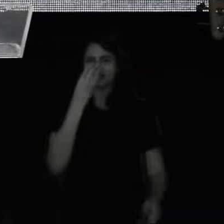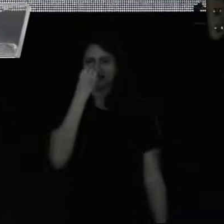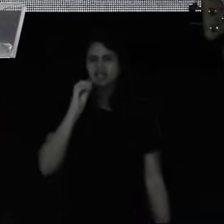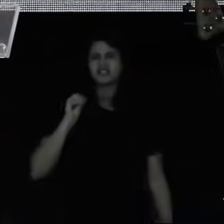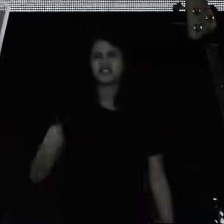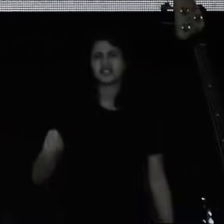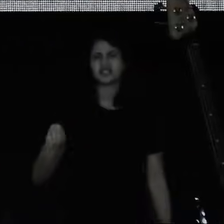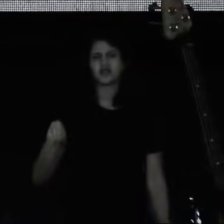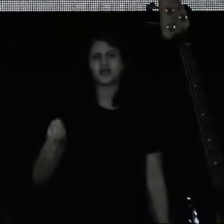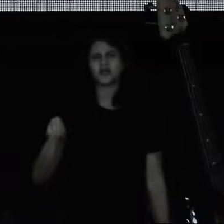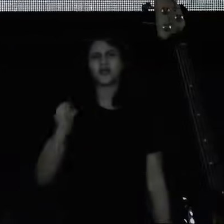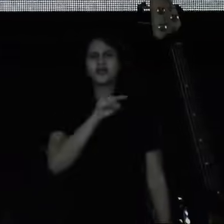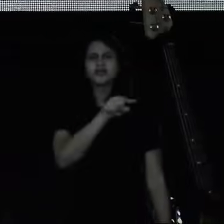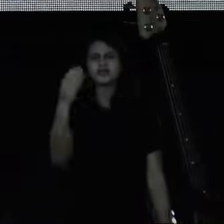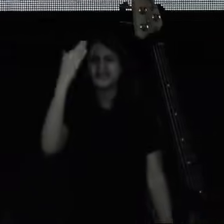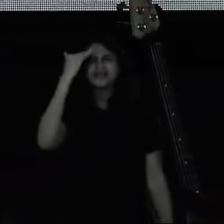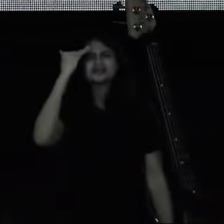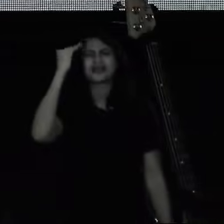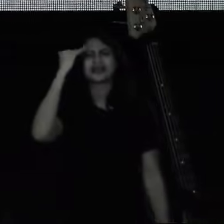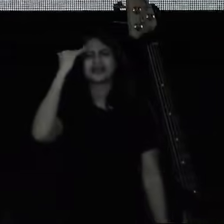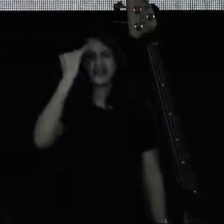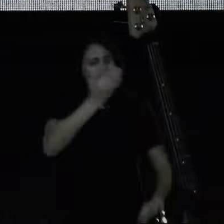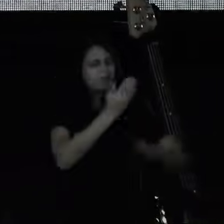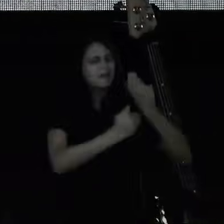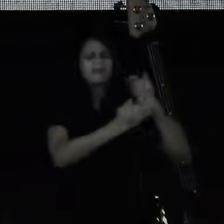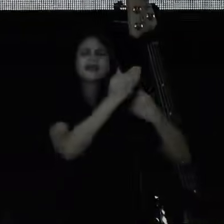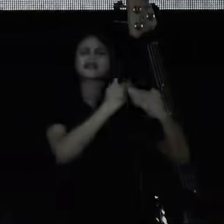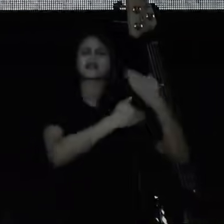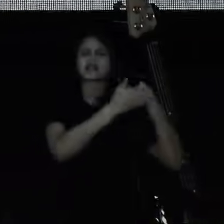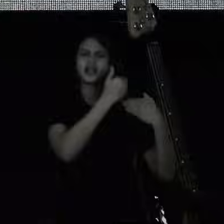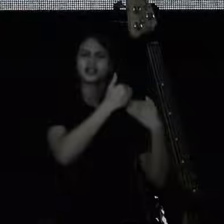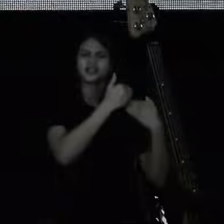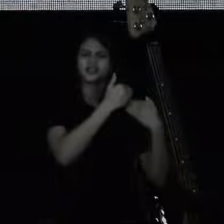no fundo do poço. Você